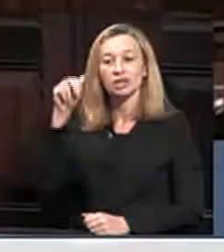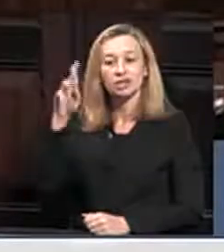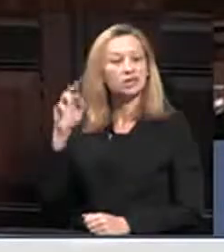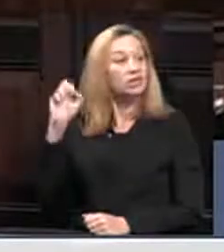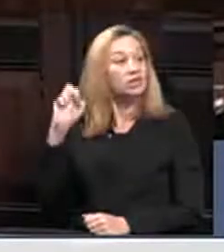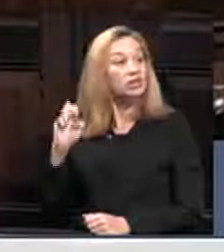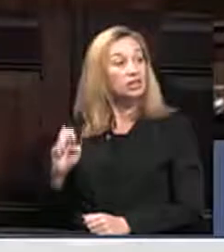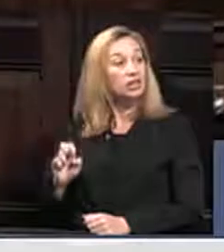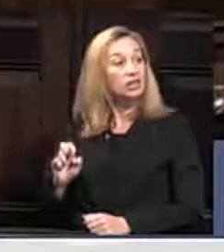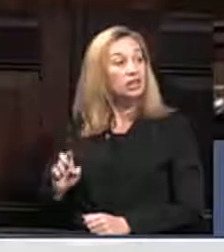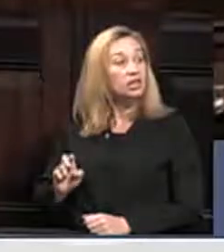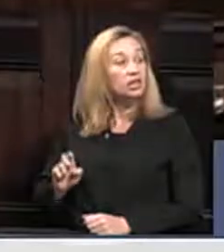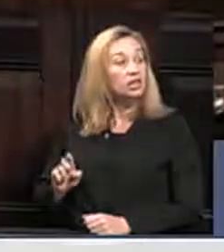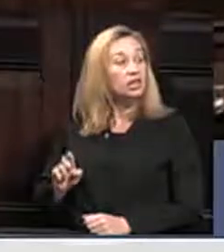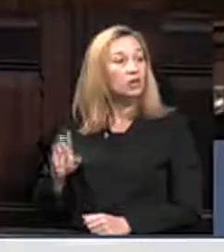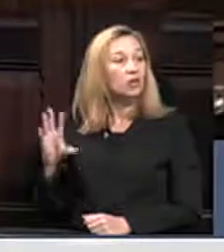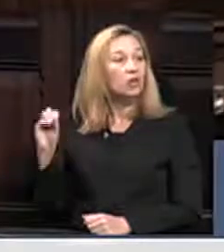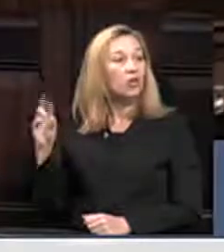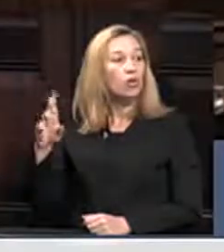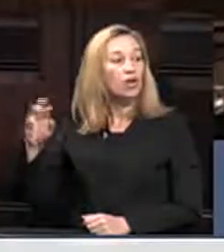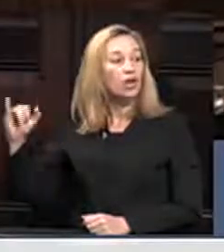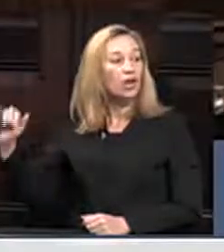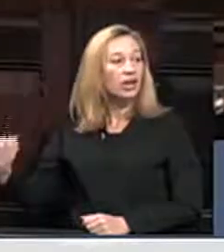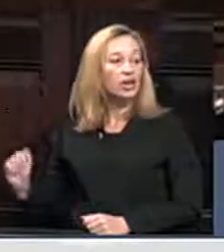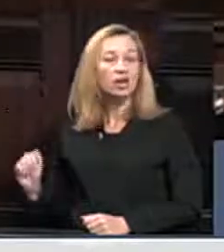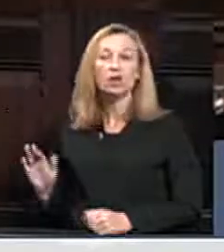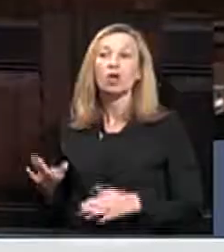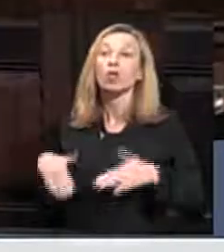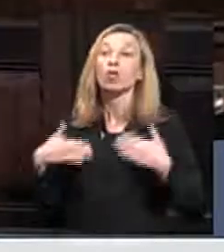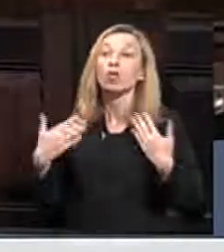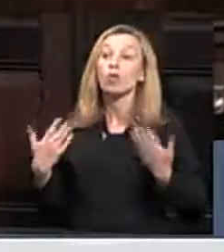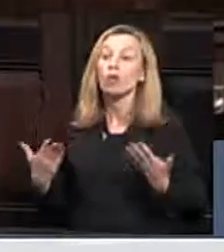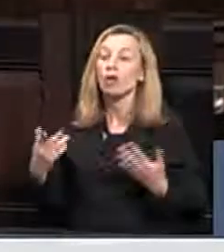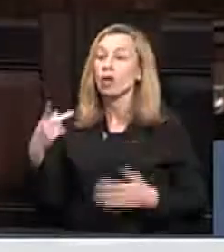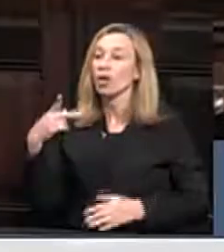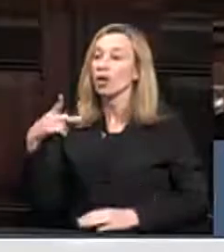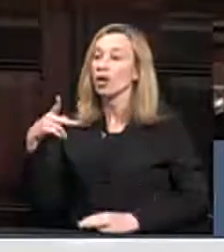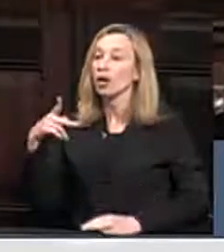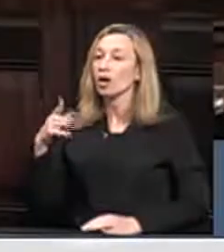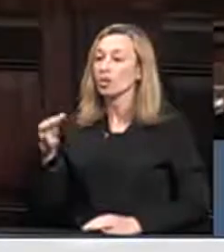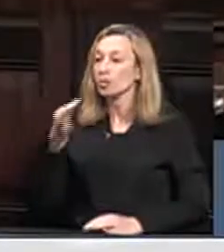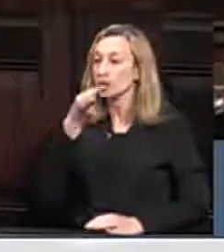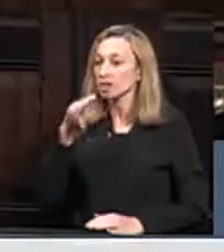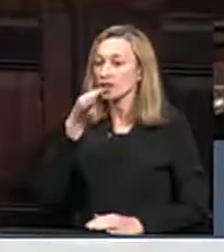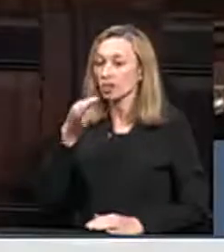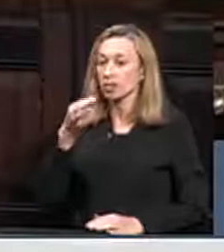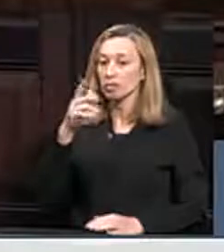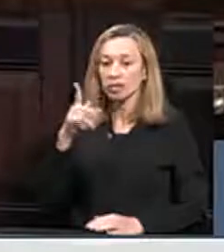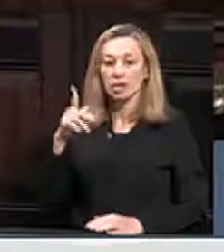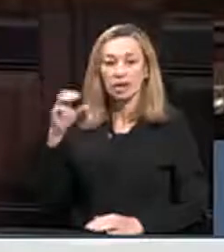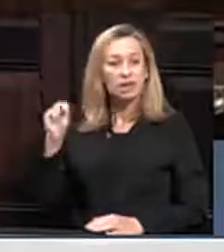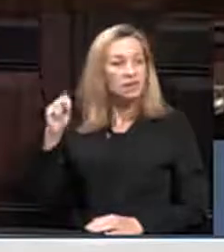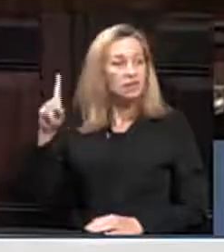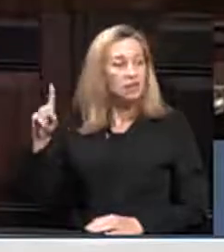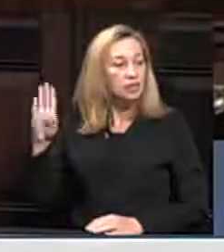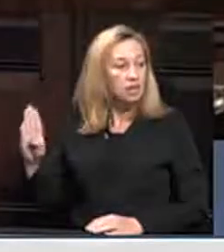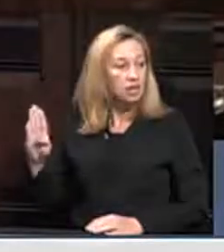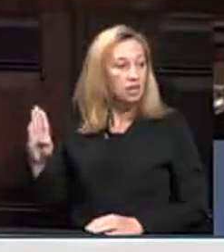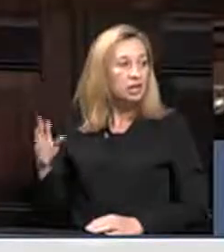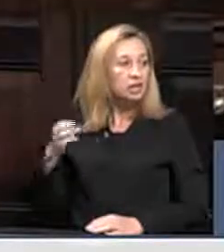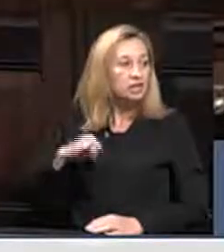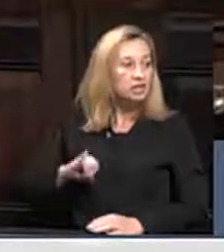qual seria a decisão da bancada do PSDB caso